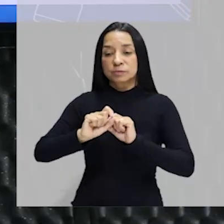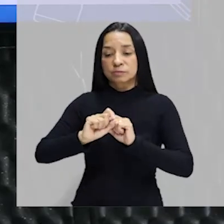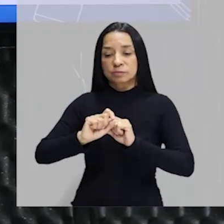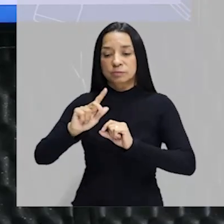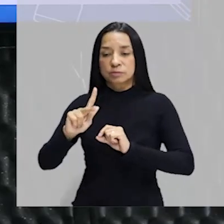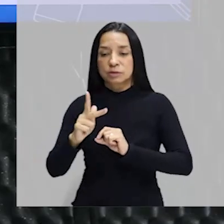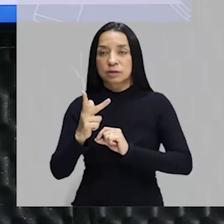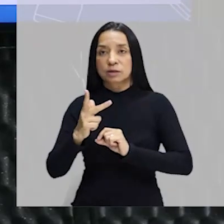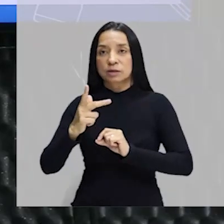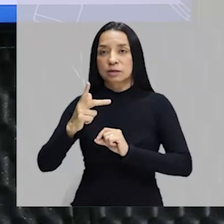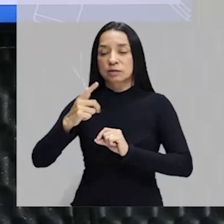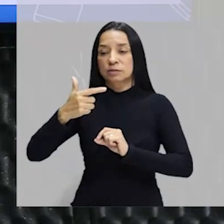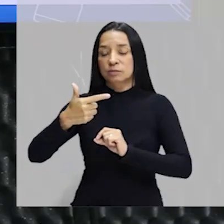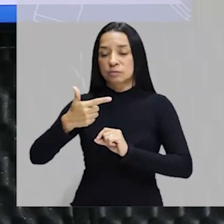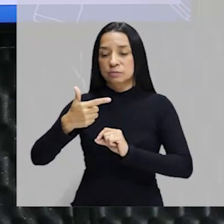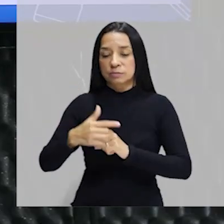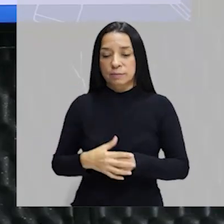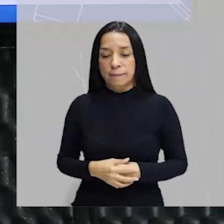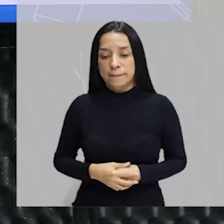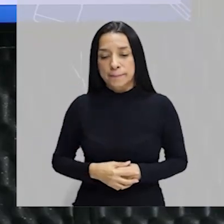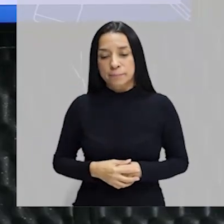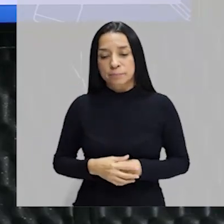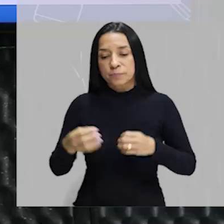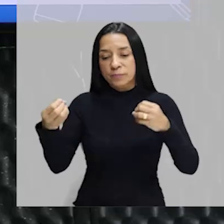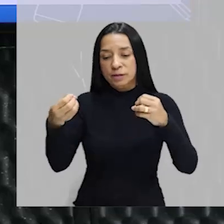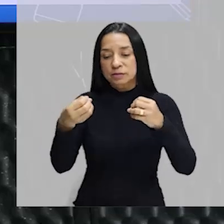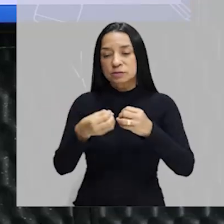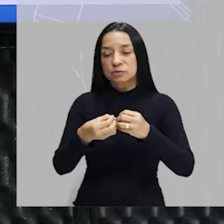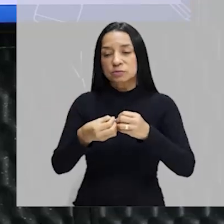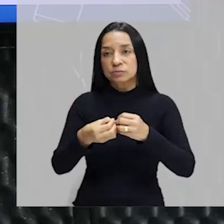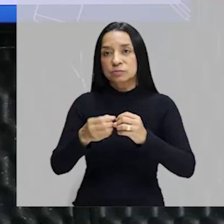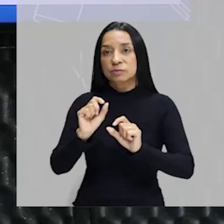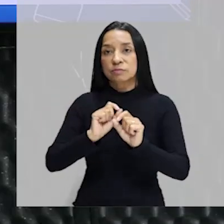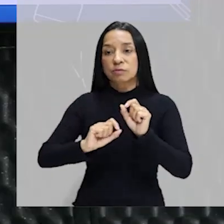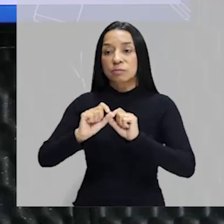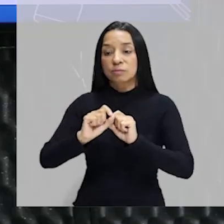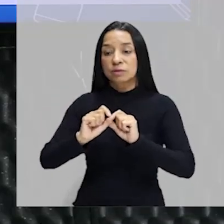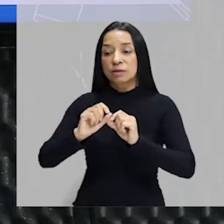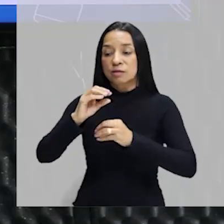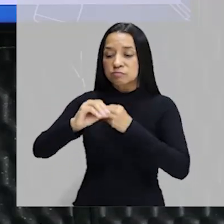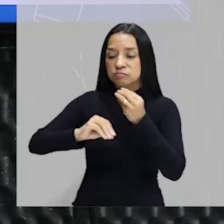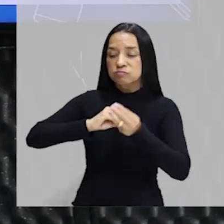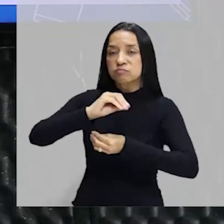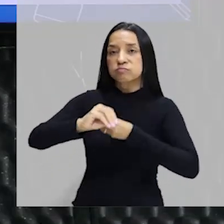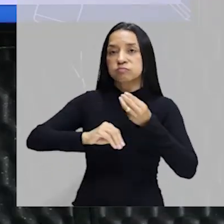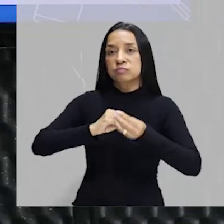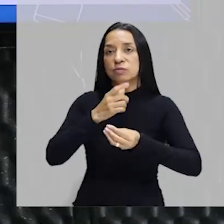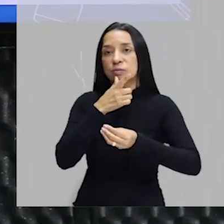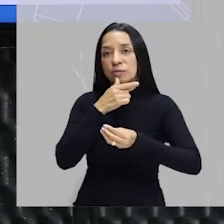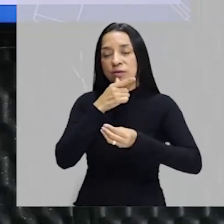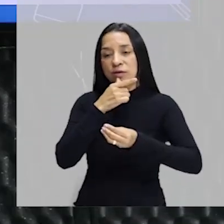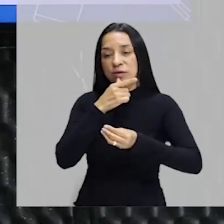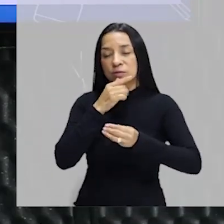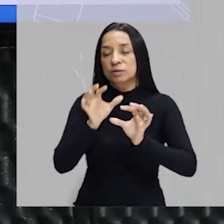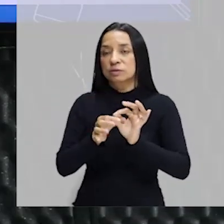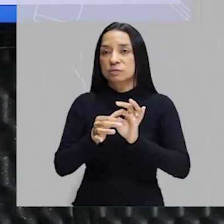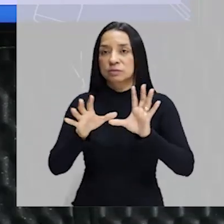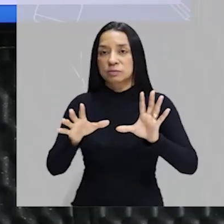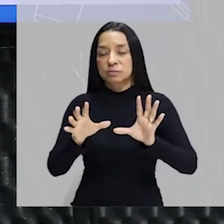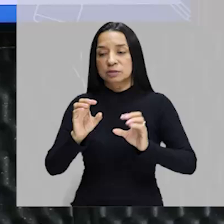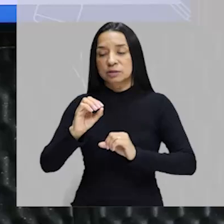hidrogênio. Então o hidrogênio, quando se junta com o oxigênio, forma água. Tá? Então na respiração celular ocorre liberação